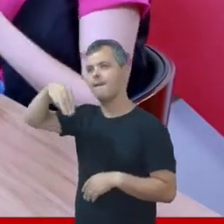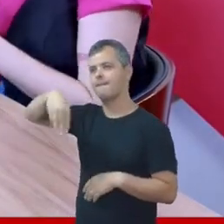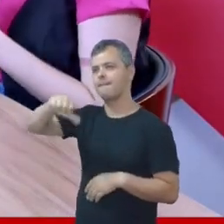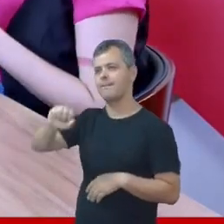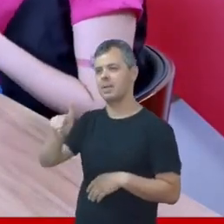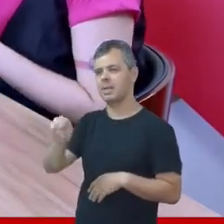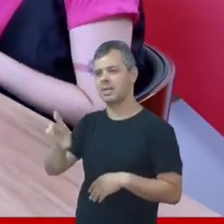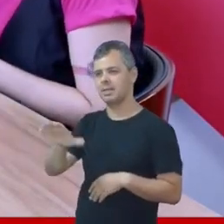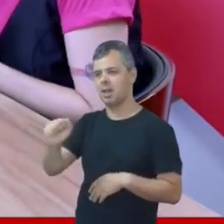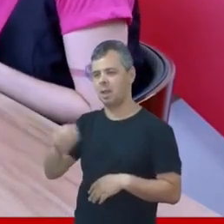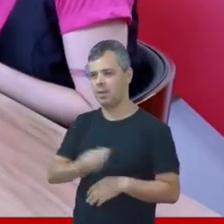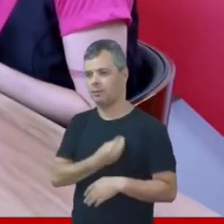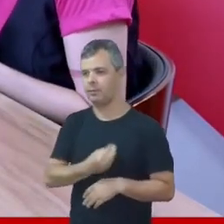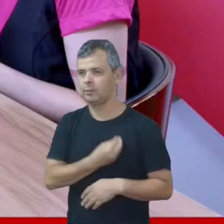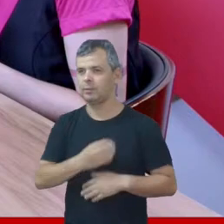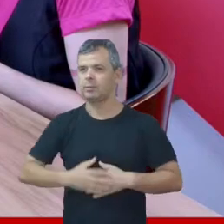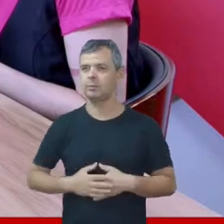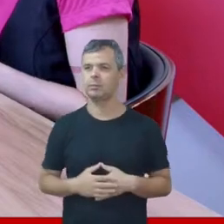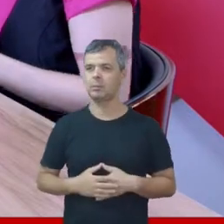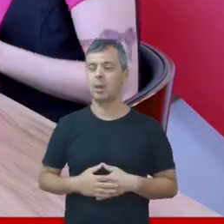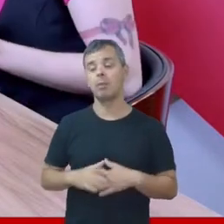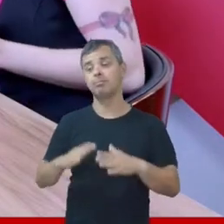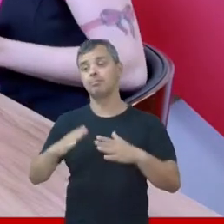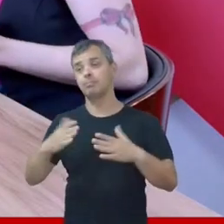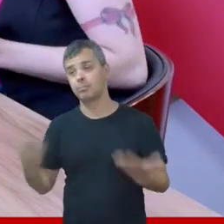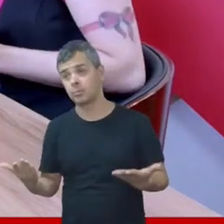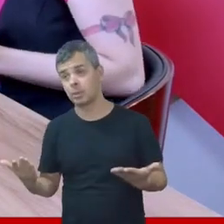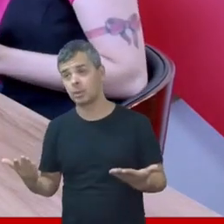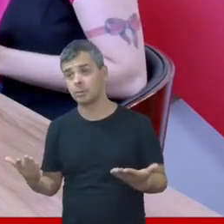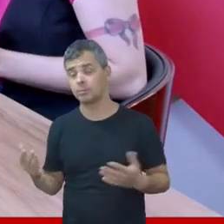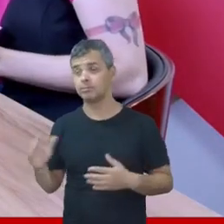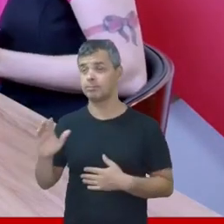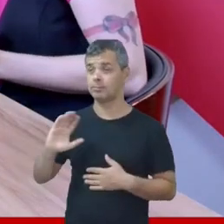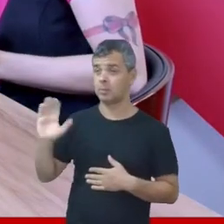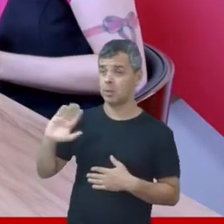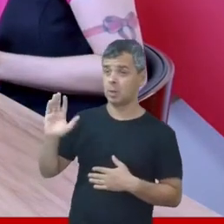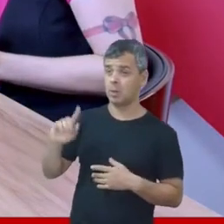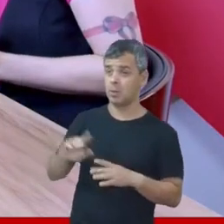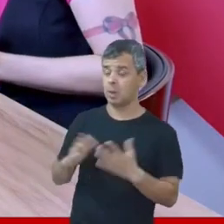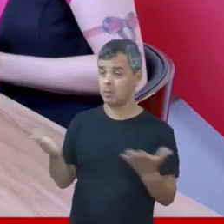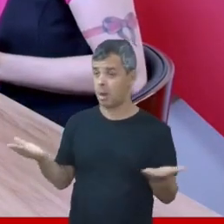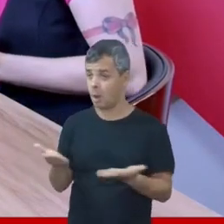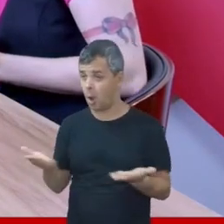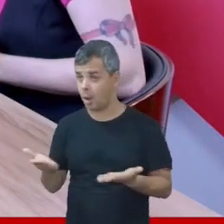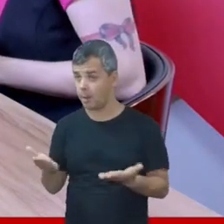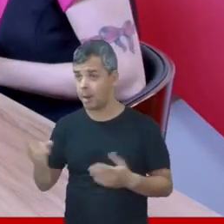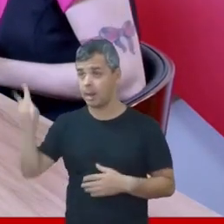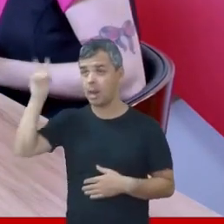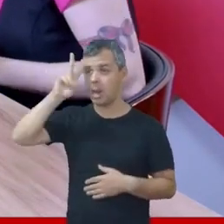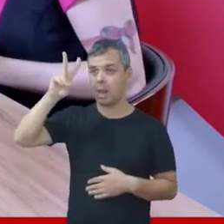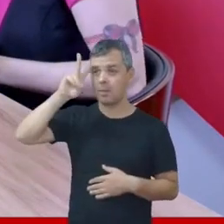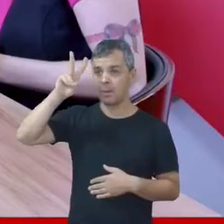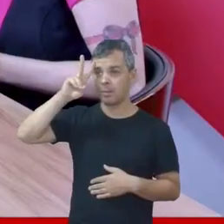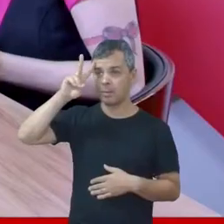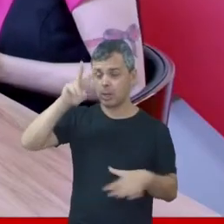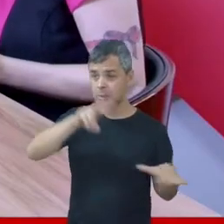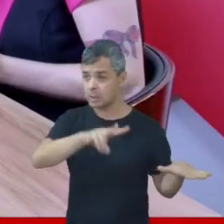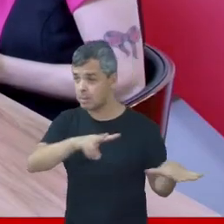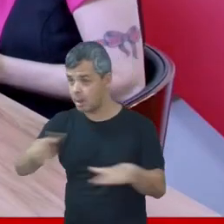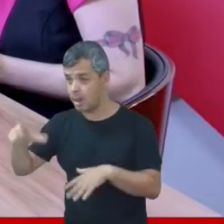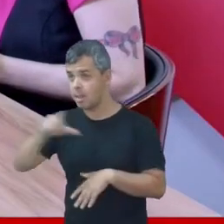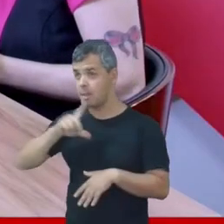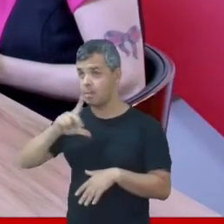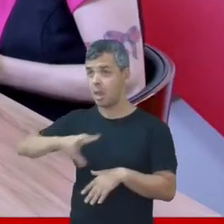isso, viva. É isso, gente. isso. Nos despedimos de vocês neste momento. Lembrando Até que semana que vem. Semana que vem tem